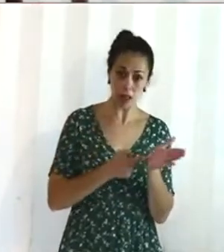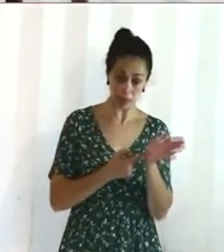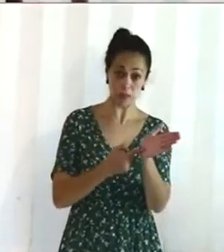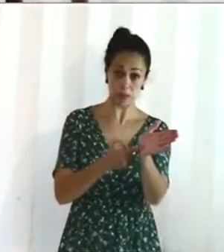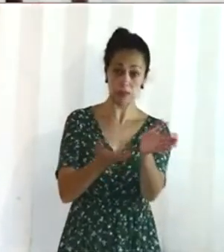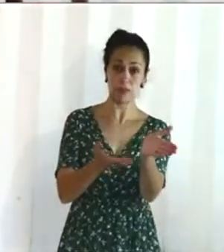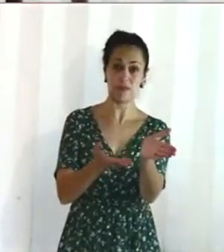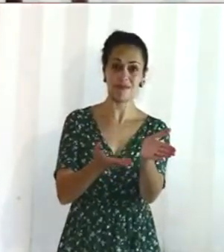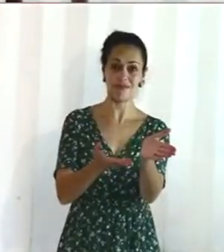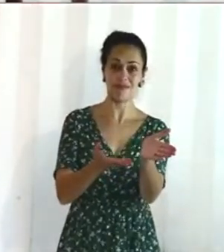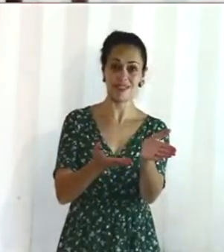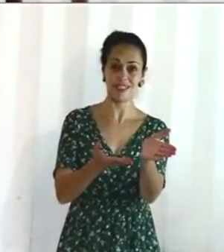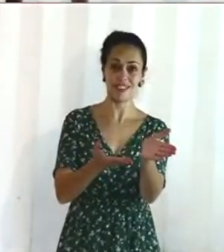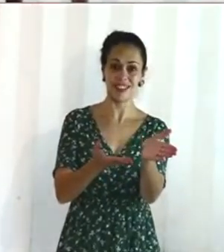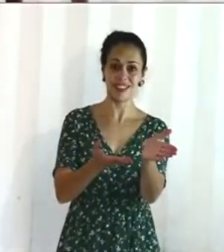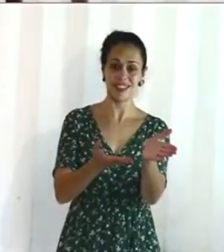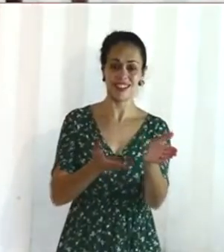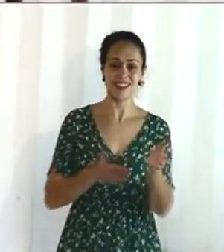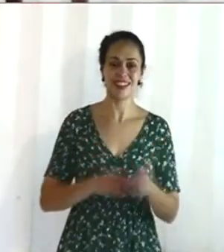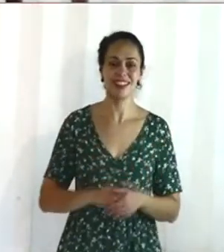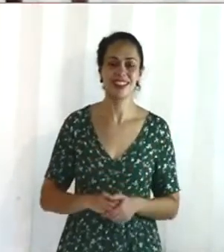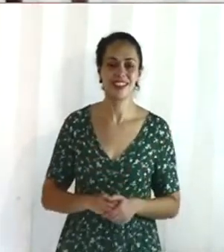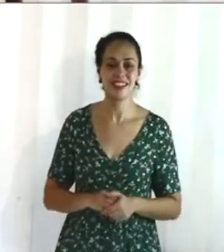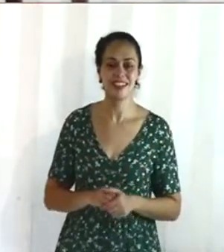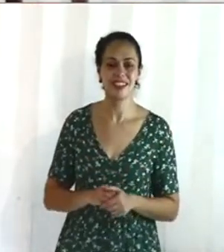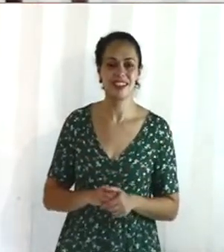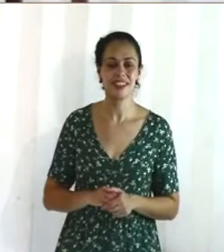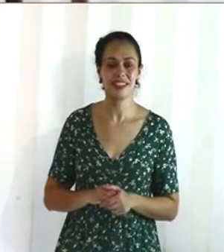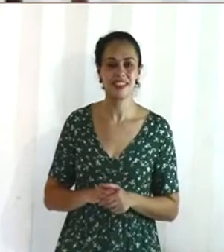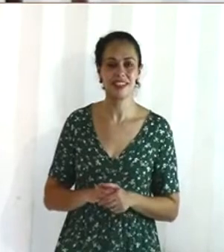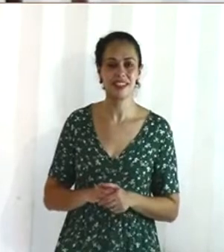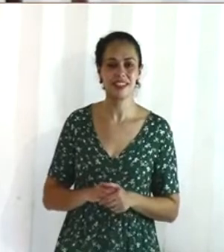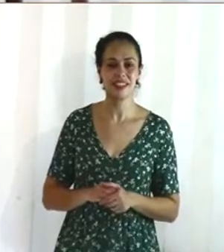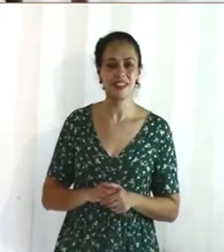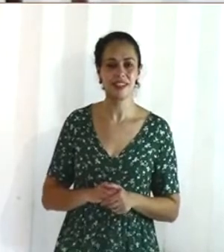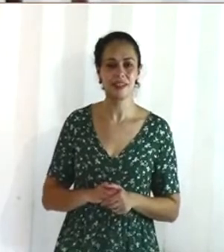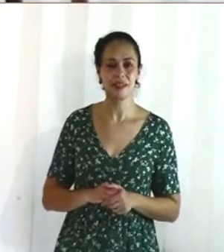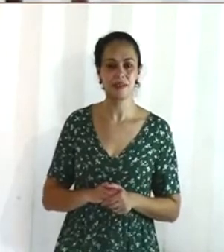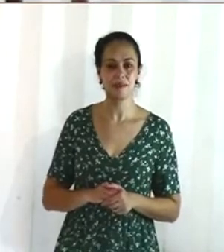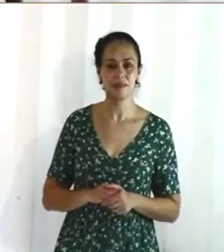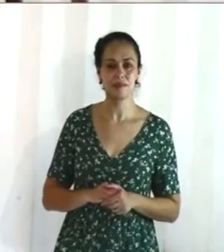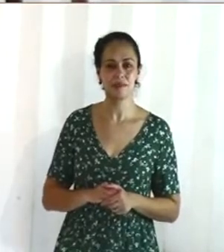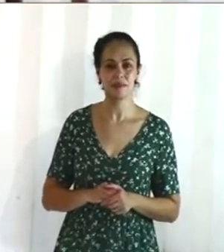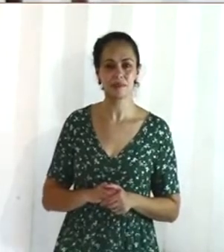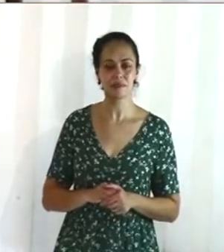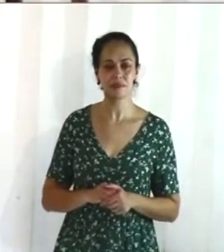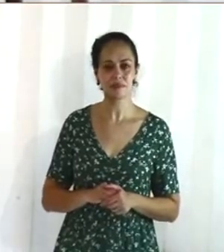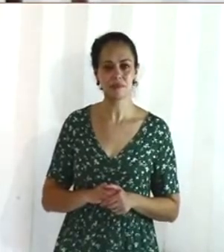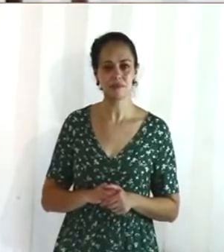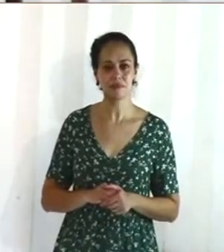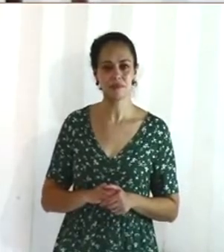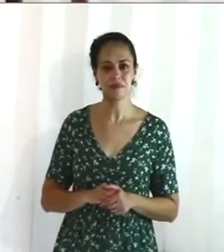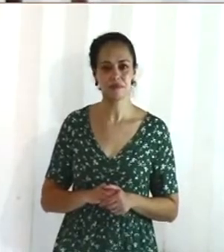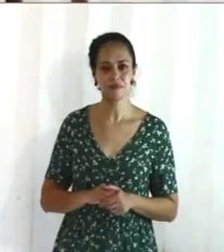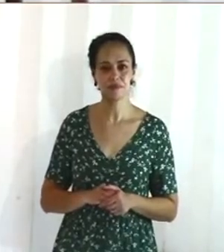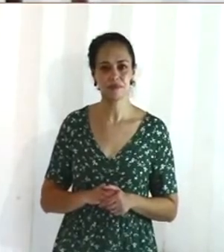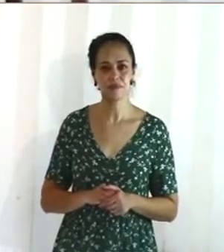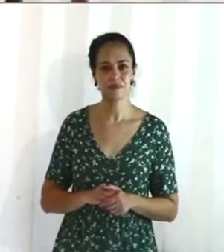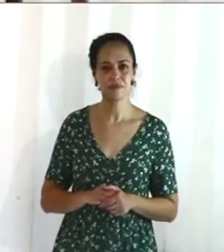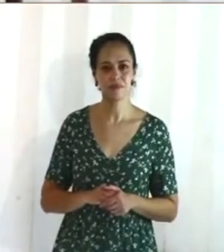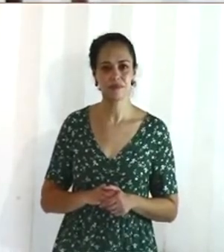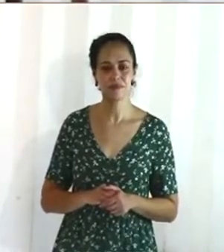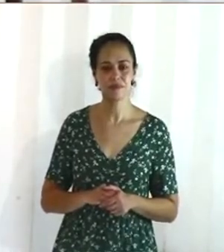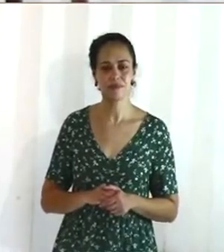E ele vai dizer que essa vida que se manifestou, a